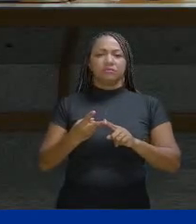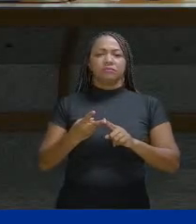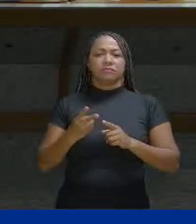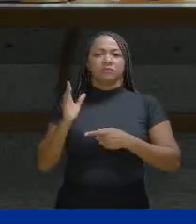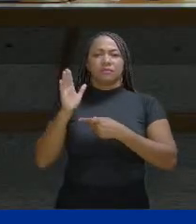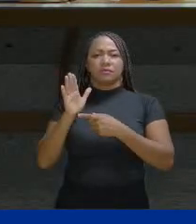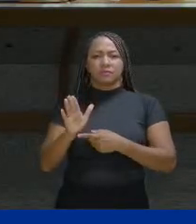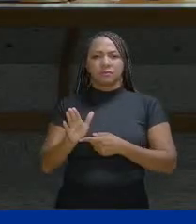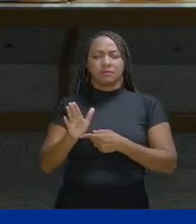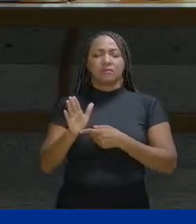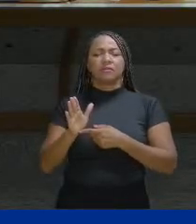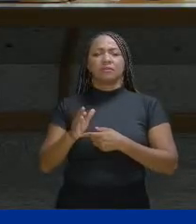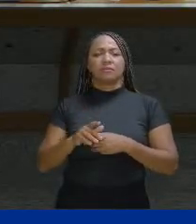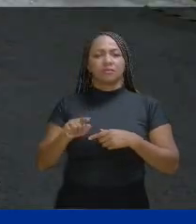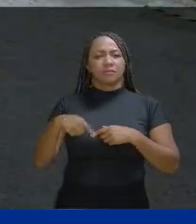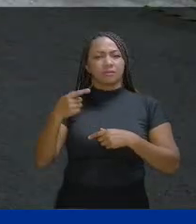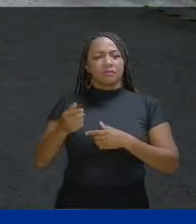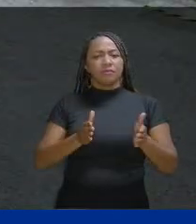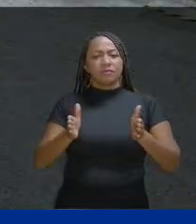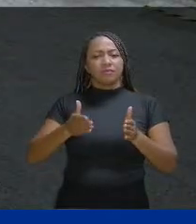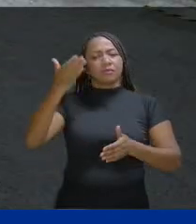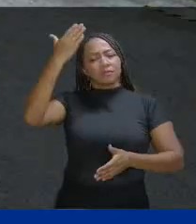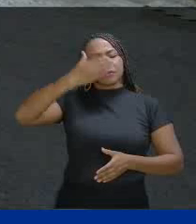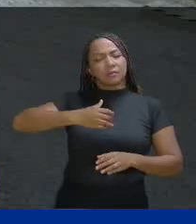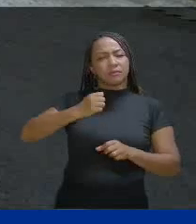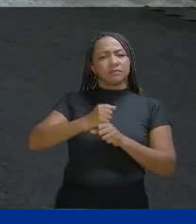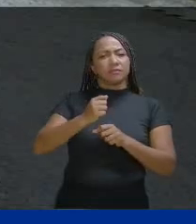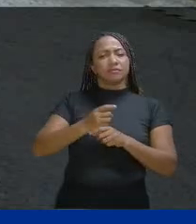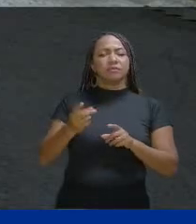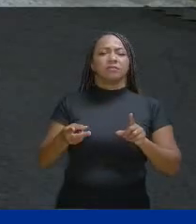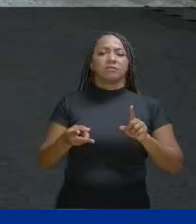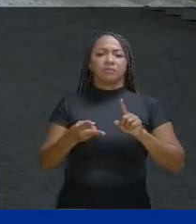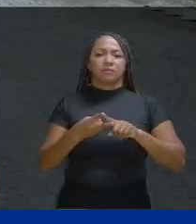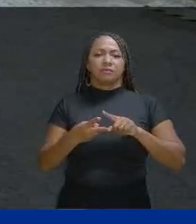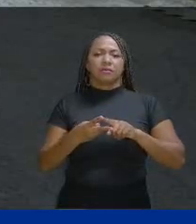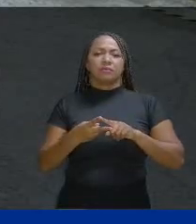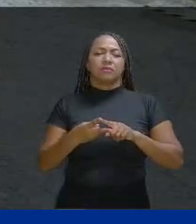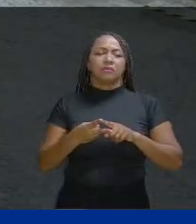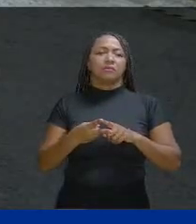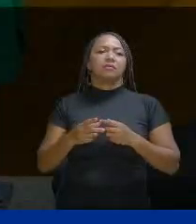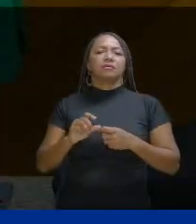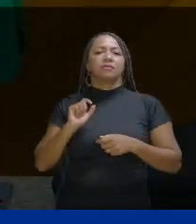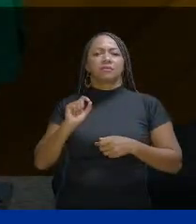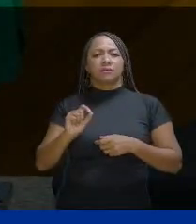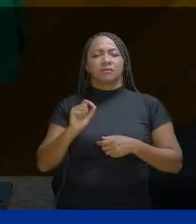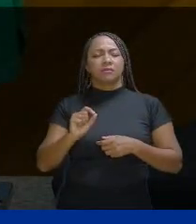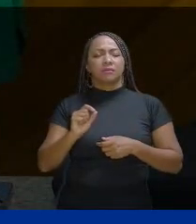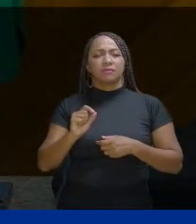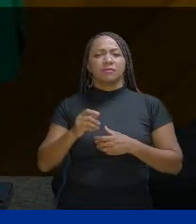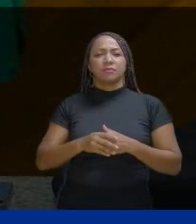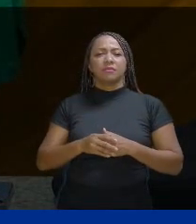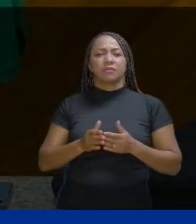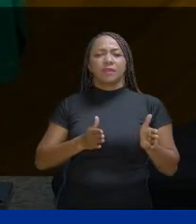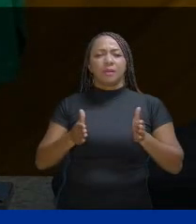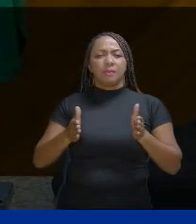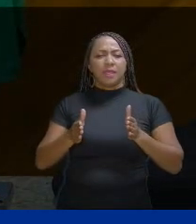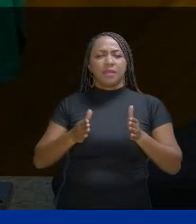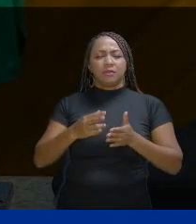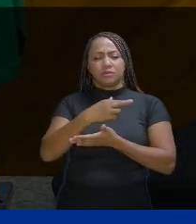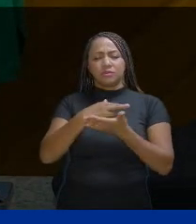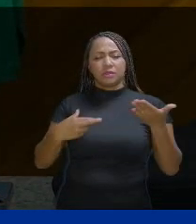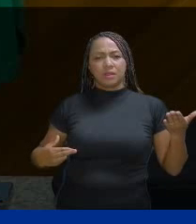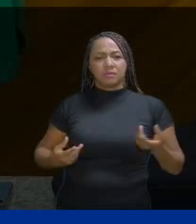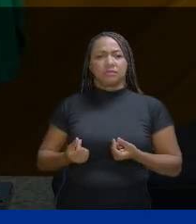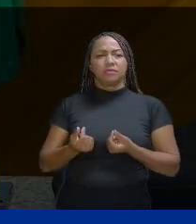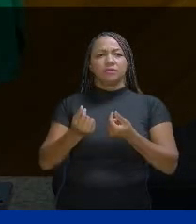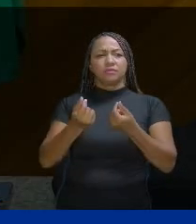apresentação intempestiva Milton da Júnior. própria prestação de contas, e a segunda referente ao envio intempestivo dos relatórios